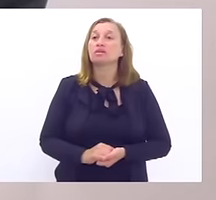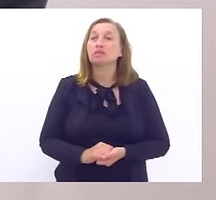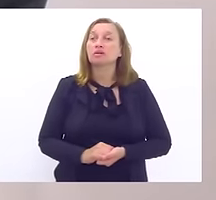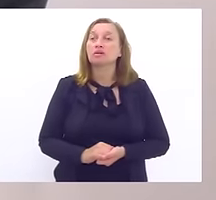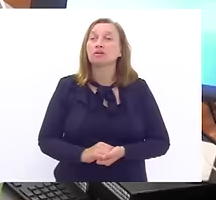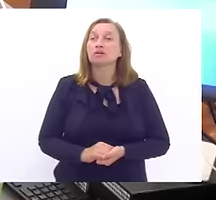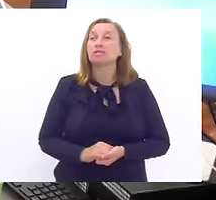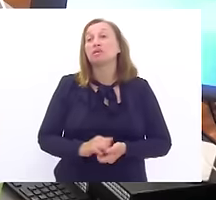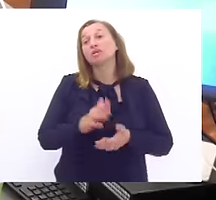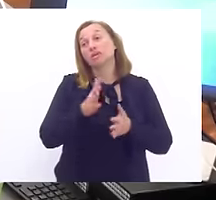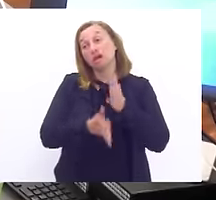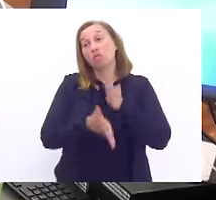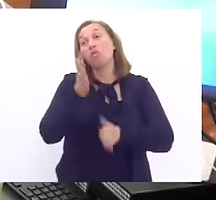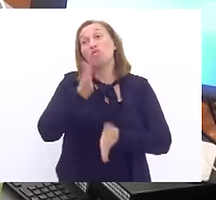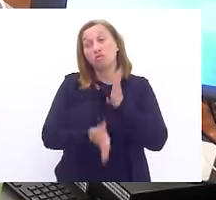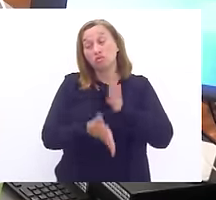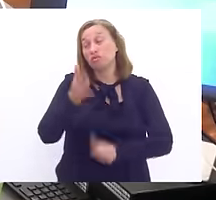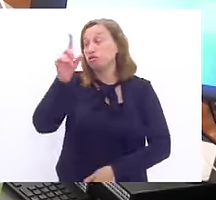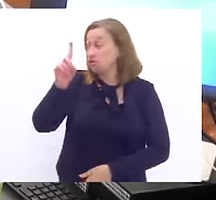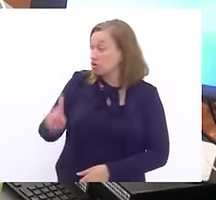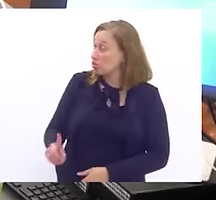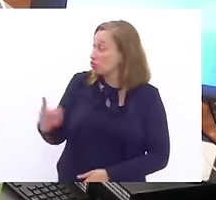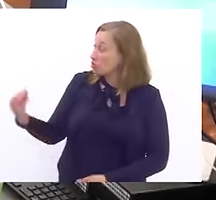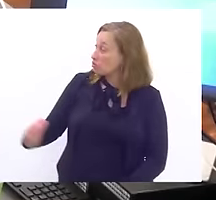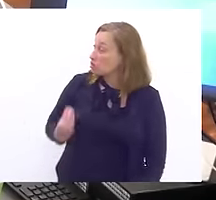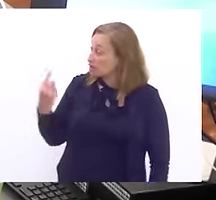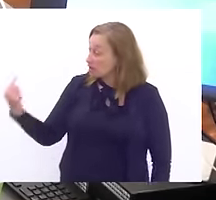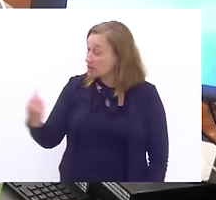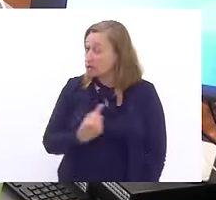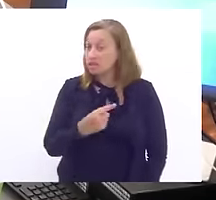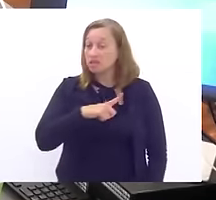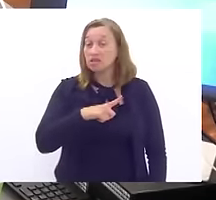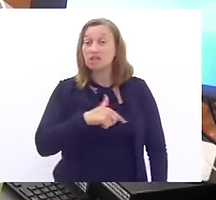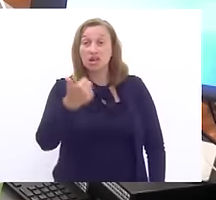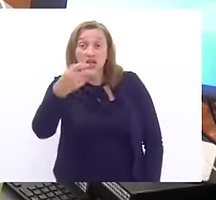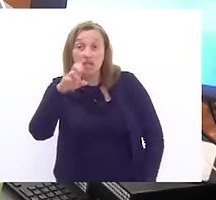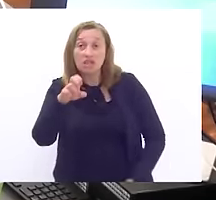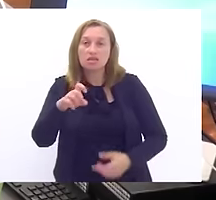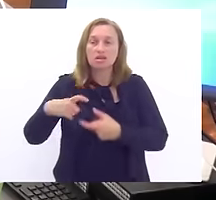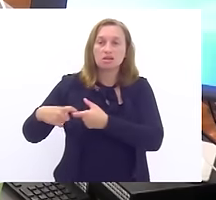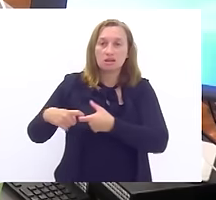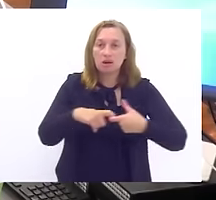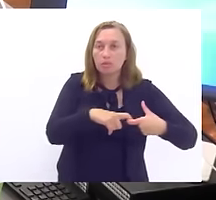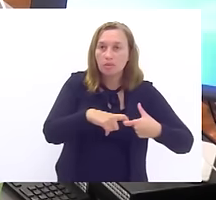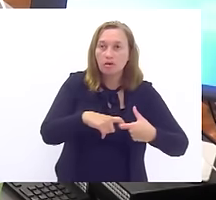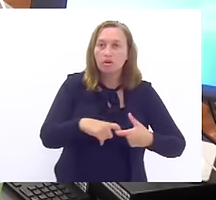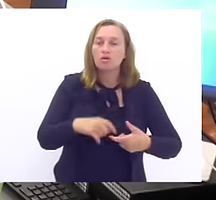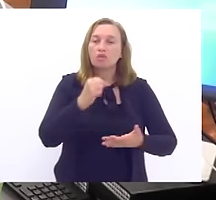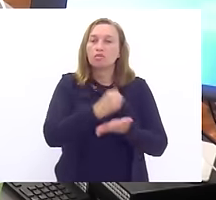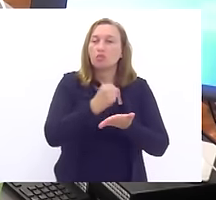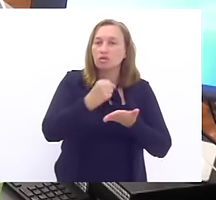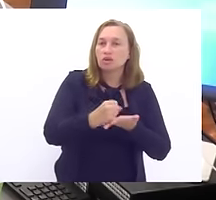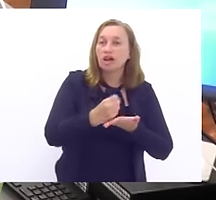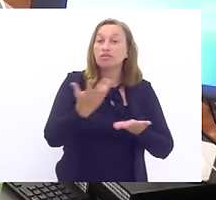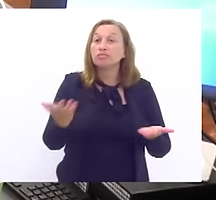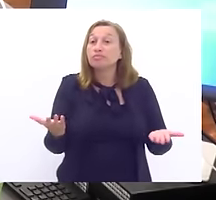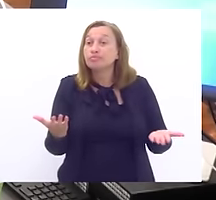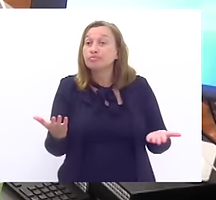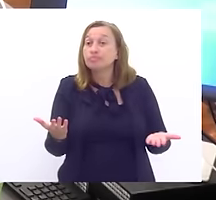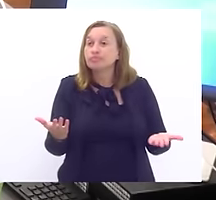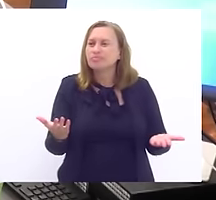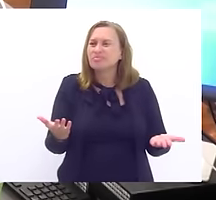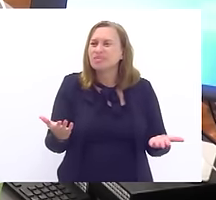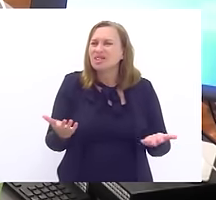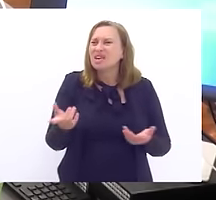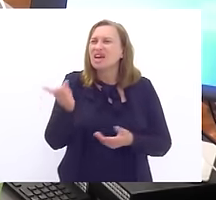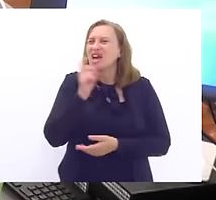porque o diretor teve aqui e disse que tem 15 reboques o contrato do teatro com a pele Presidente então show de horror